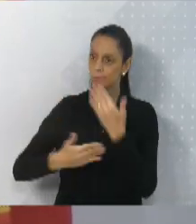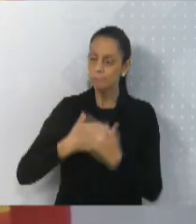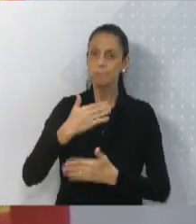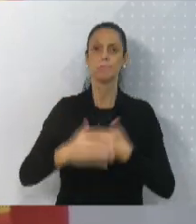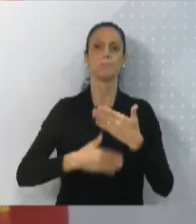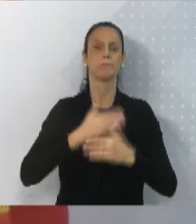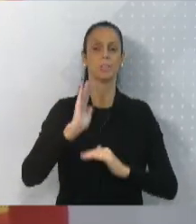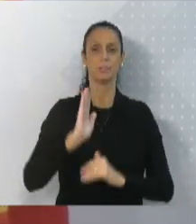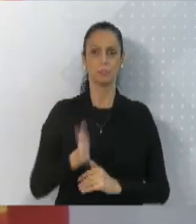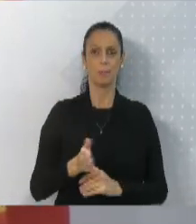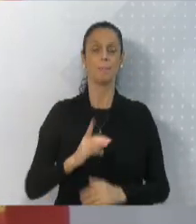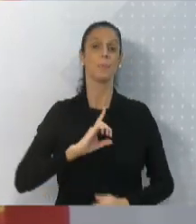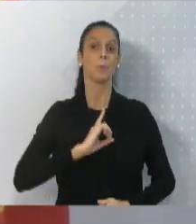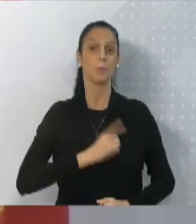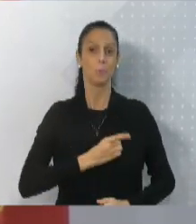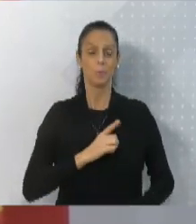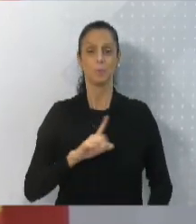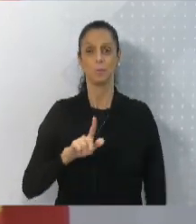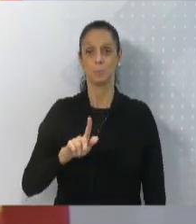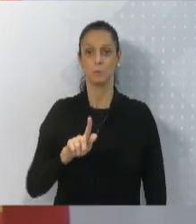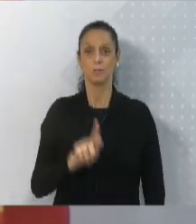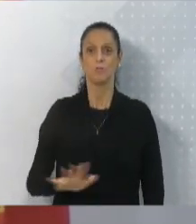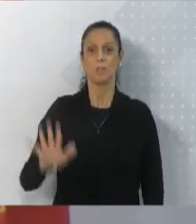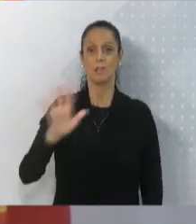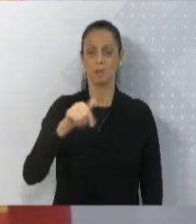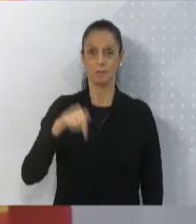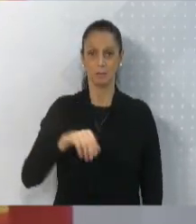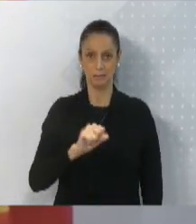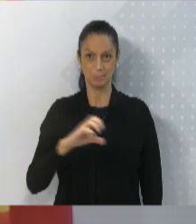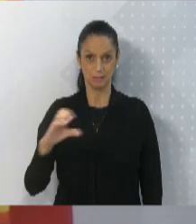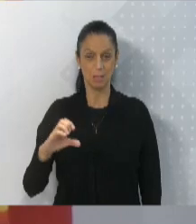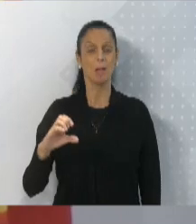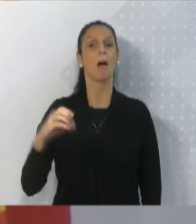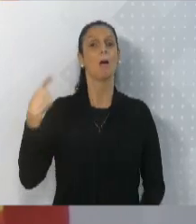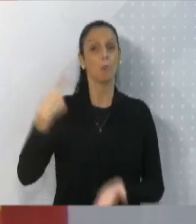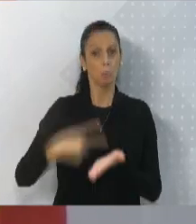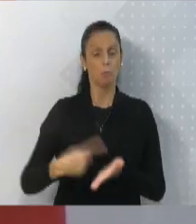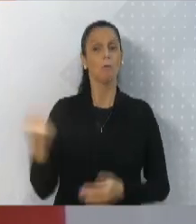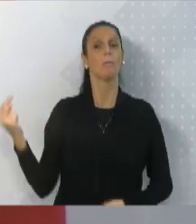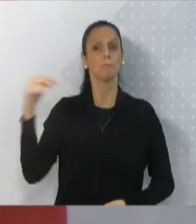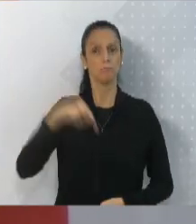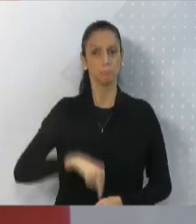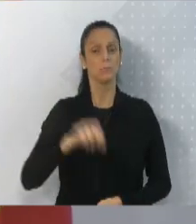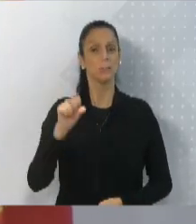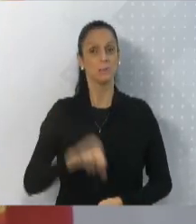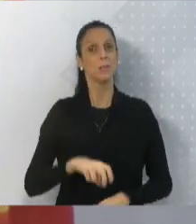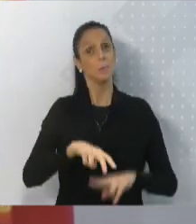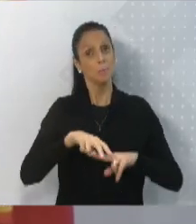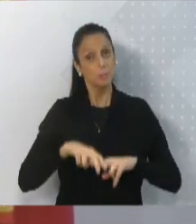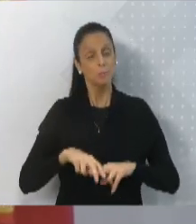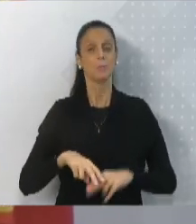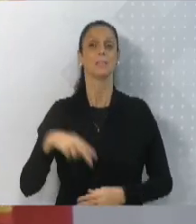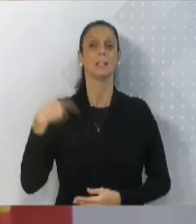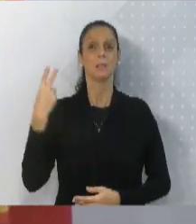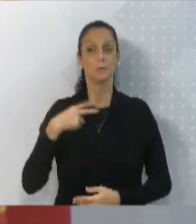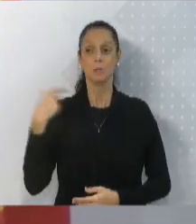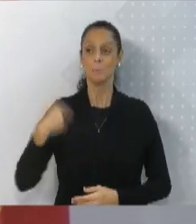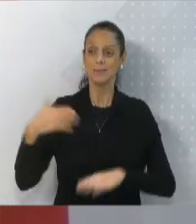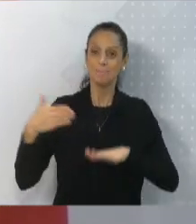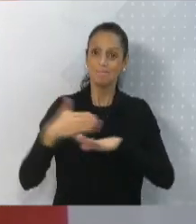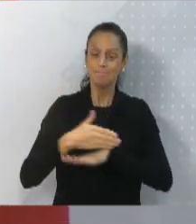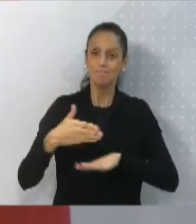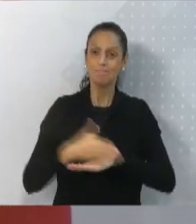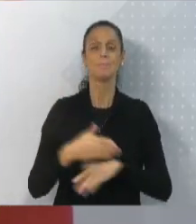o delegado Geral de Santa Catarina confirmou presença Então essa casa tem que estar cheia